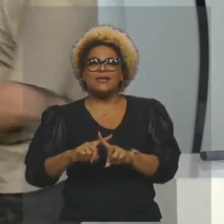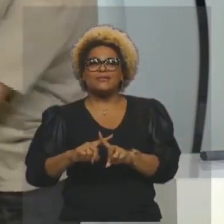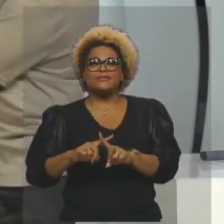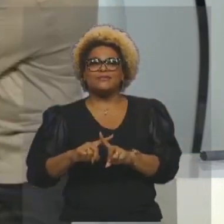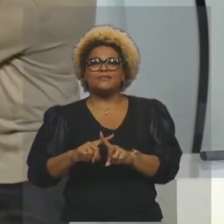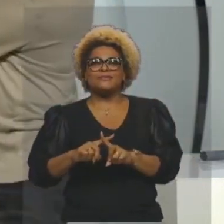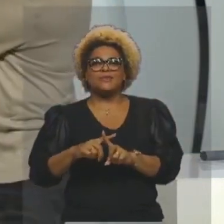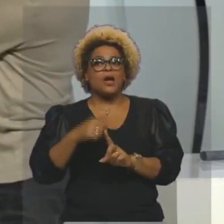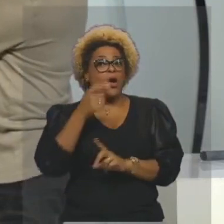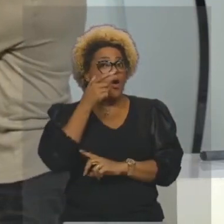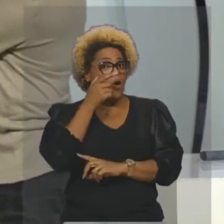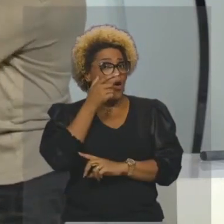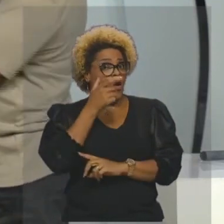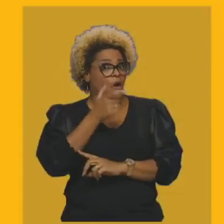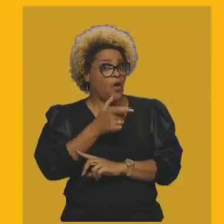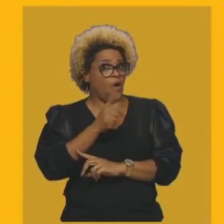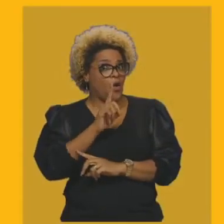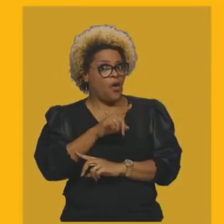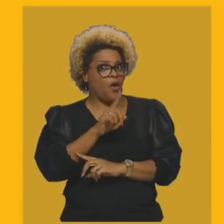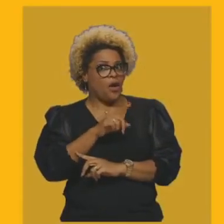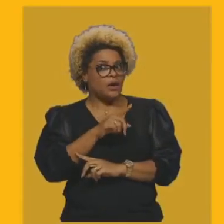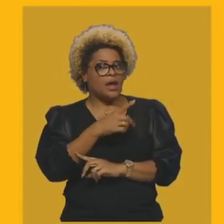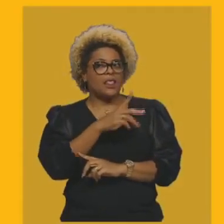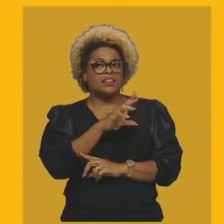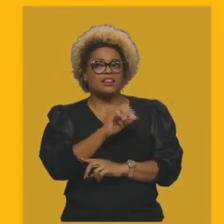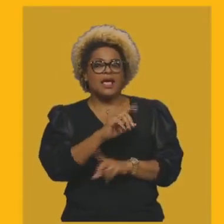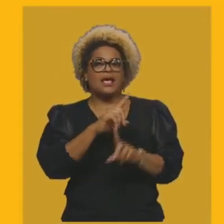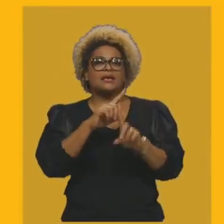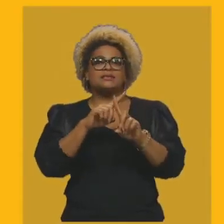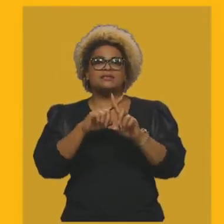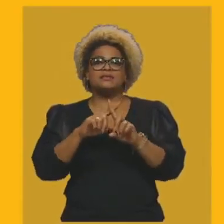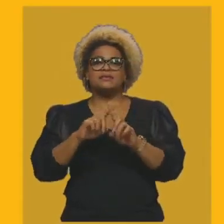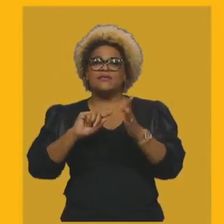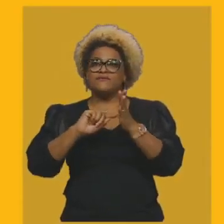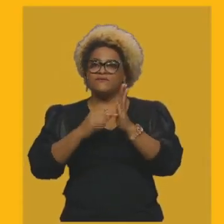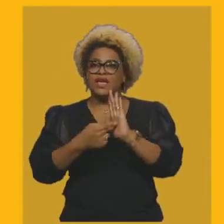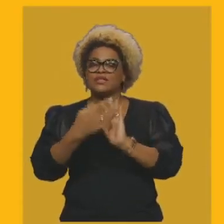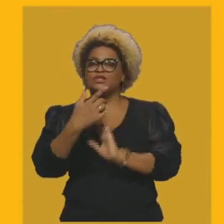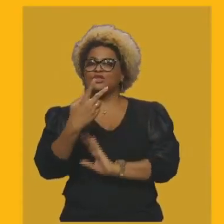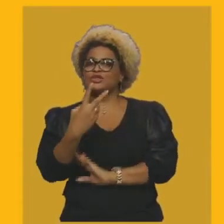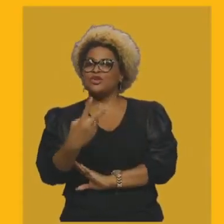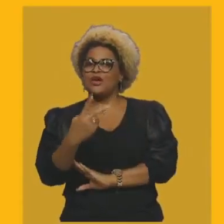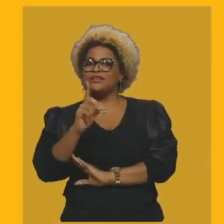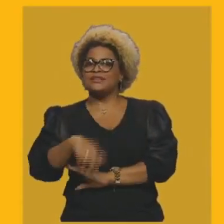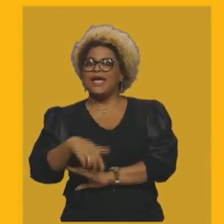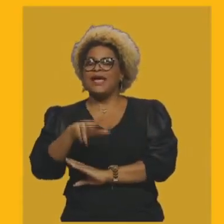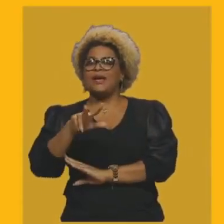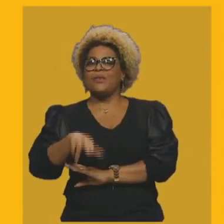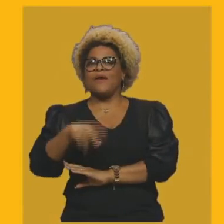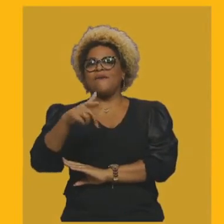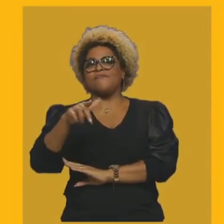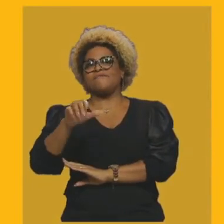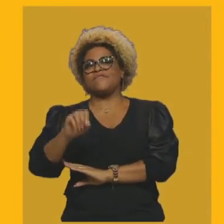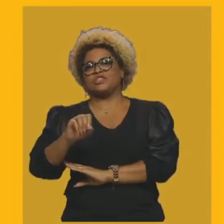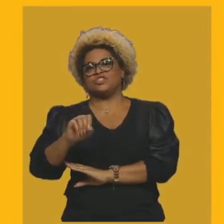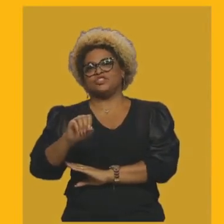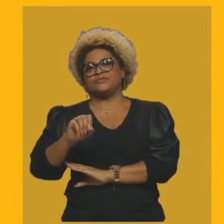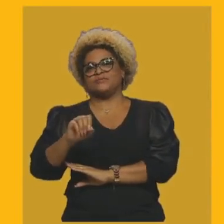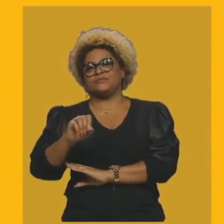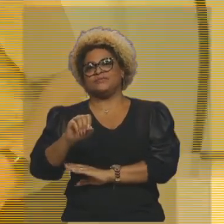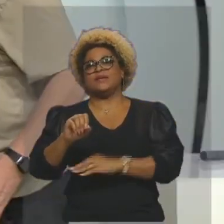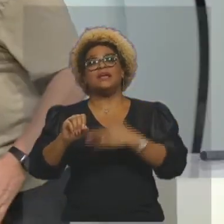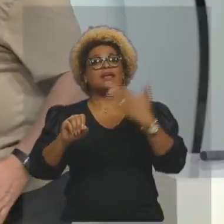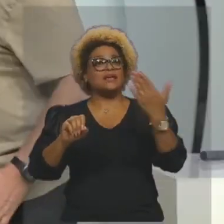no meu voltímetro vai ser 10 vezes 2, que é igual a 20 ohms. Então, aqui eu